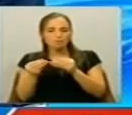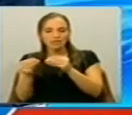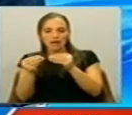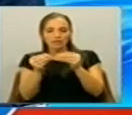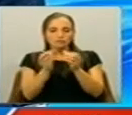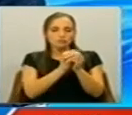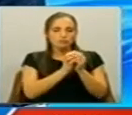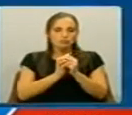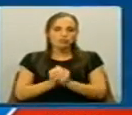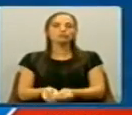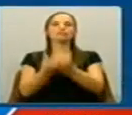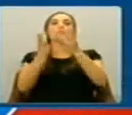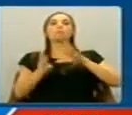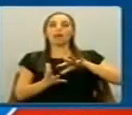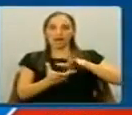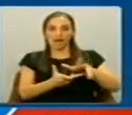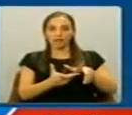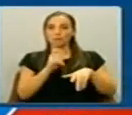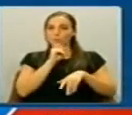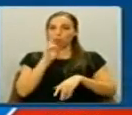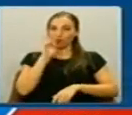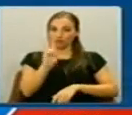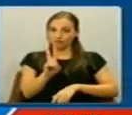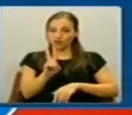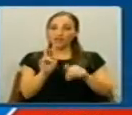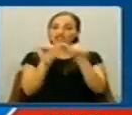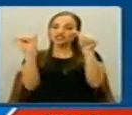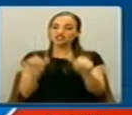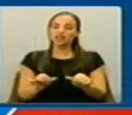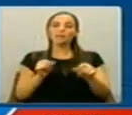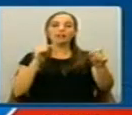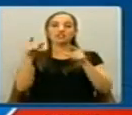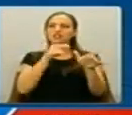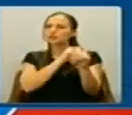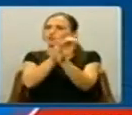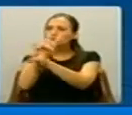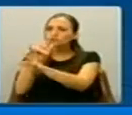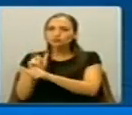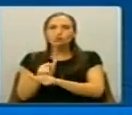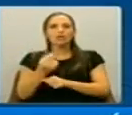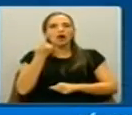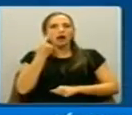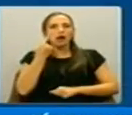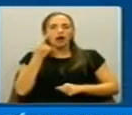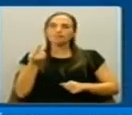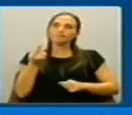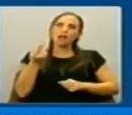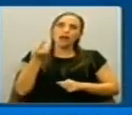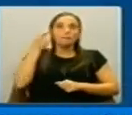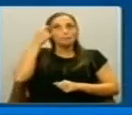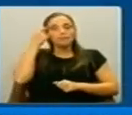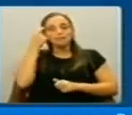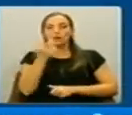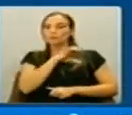então, que podemos olhar então, para sistemas múltiplos de estrelas e especular de uma maneira muito mais livre, de uma maneira mais